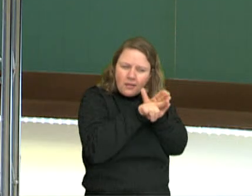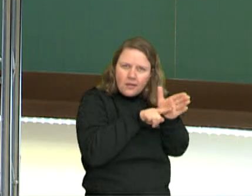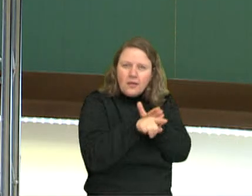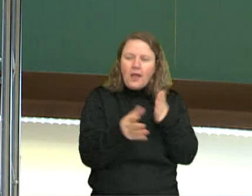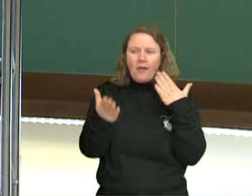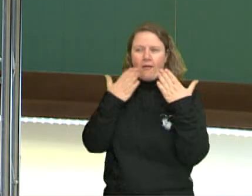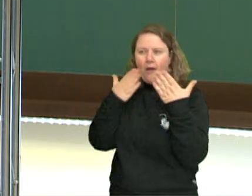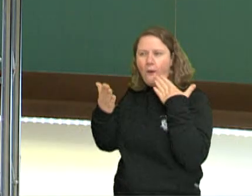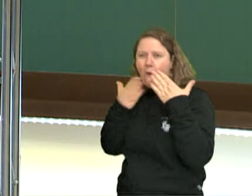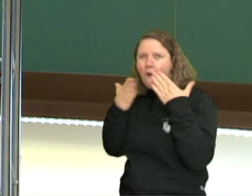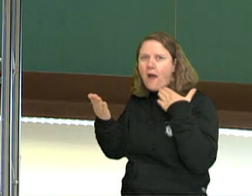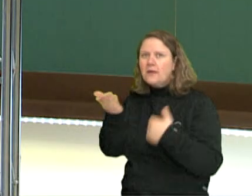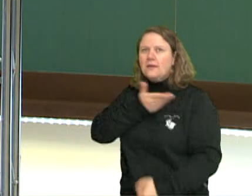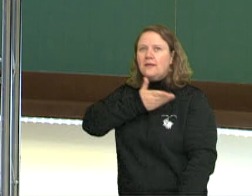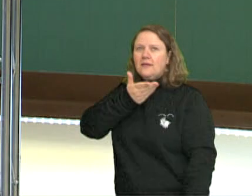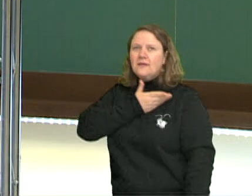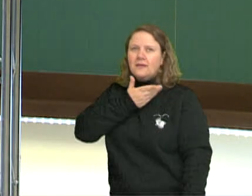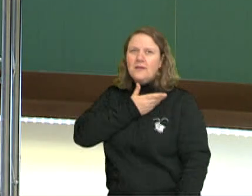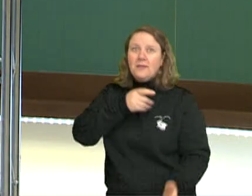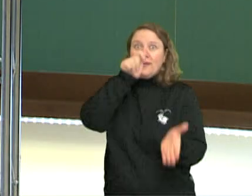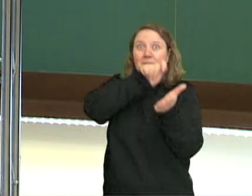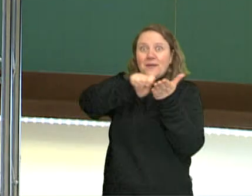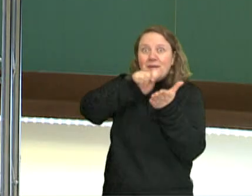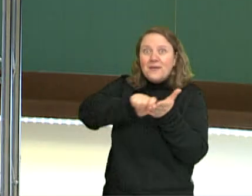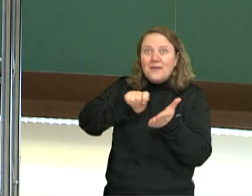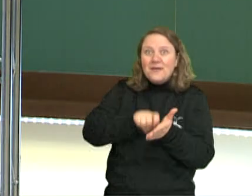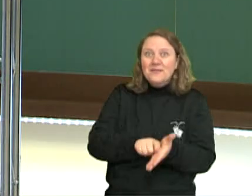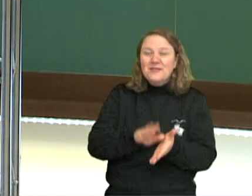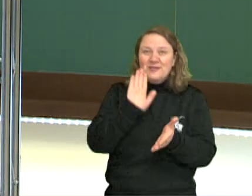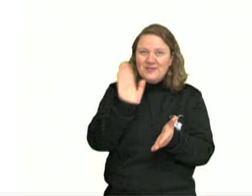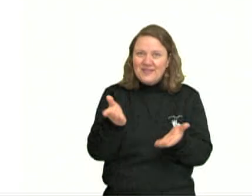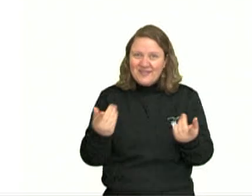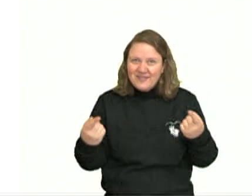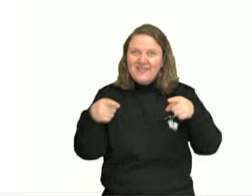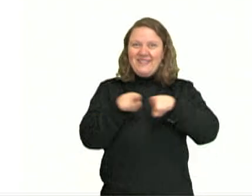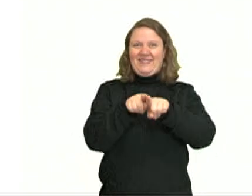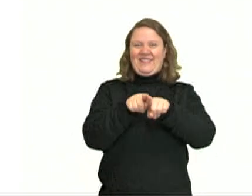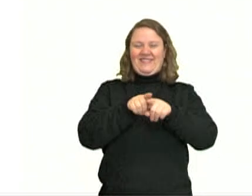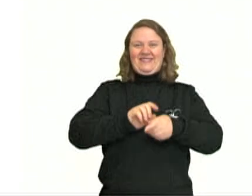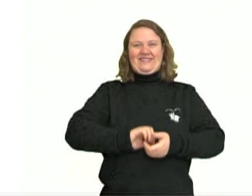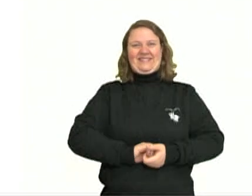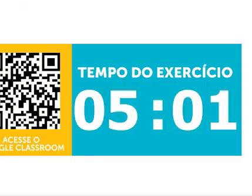os colegas, registre no seu caderno e logo nós voltamos.